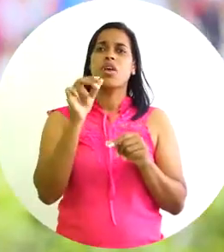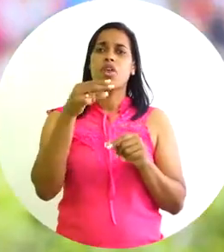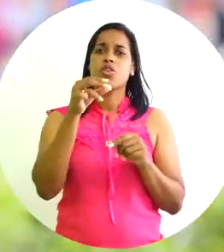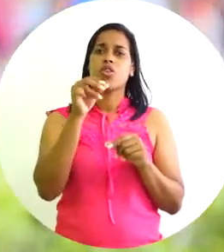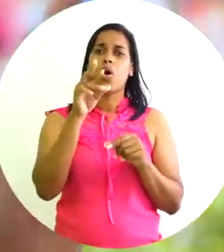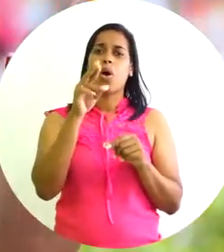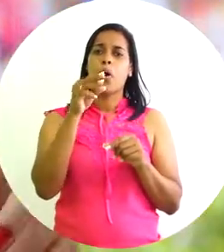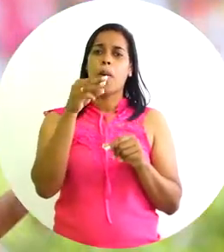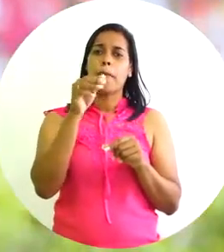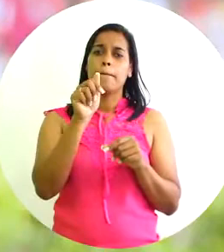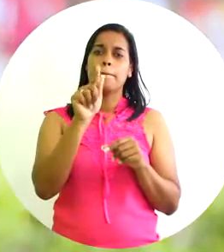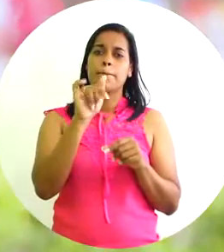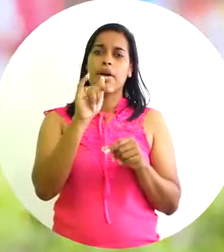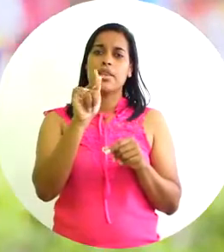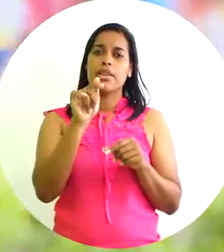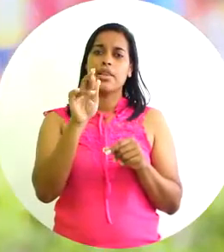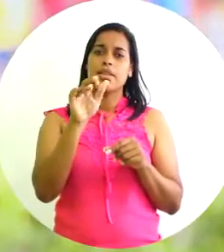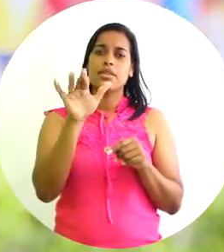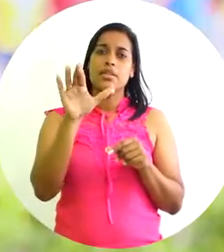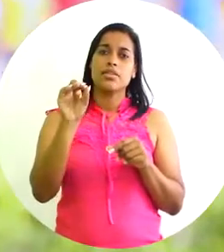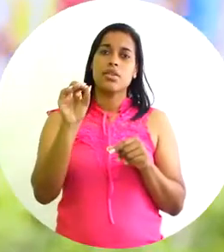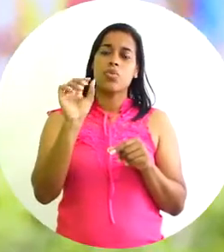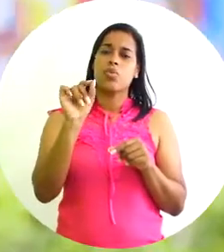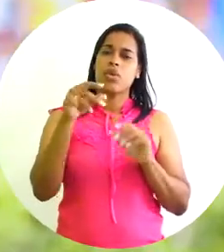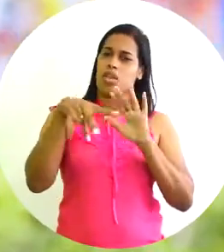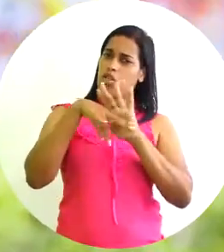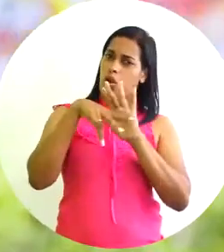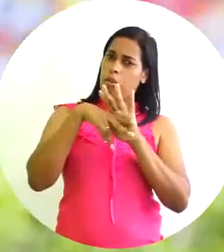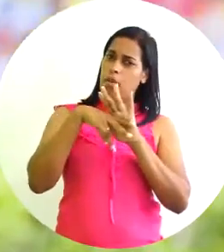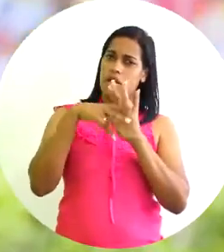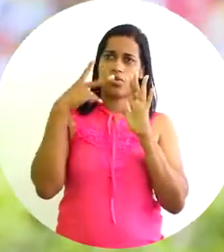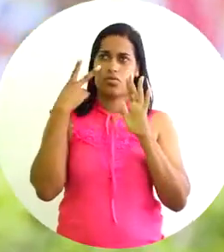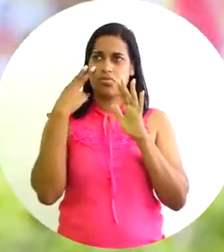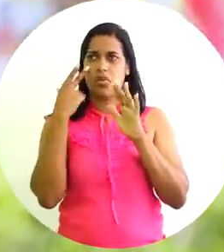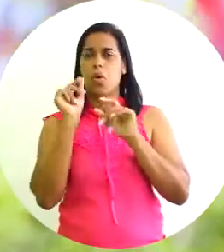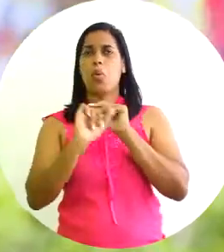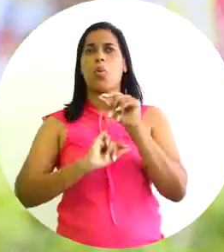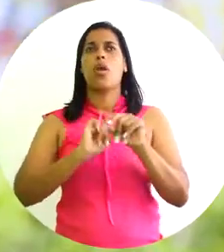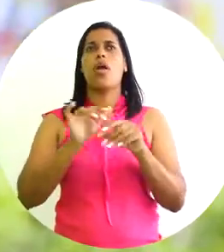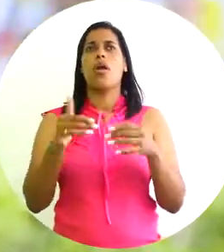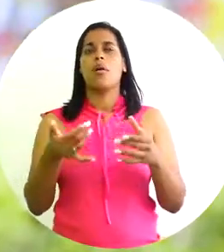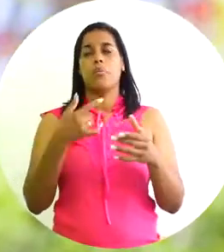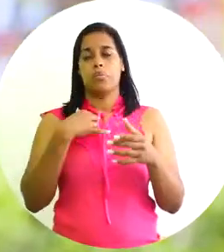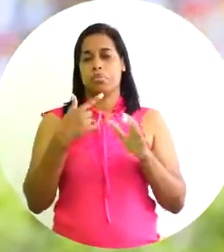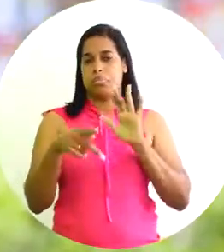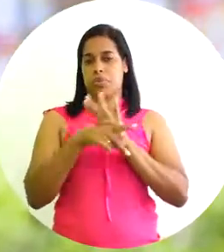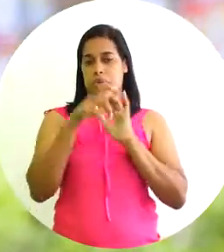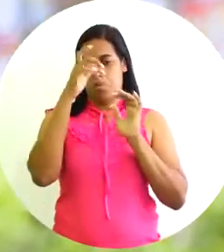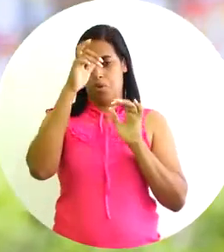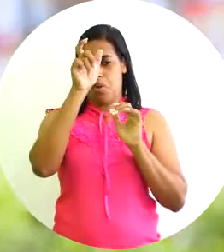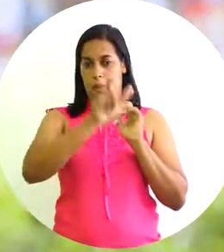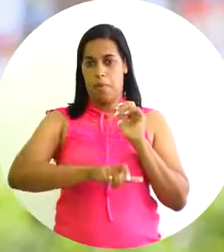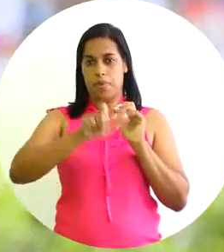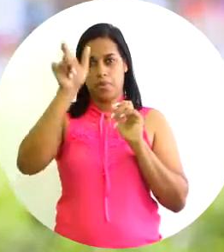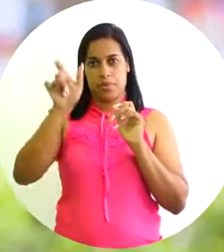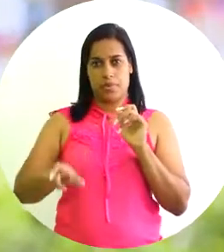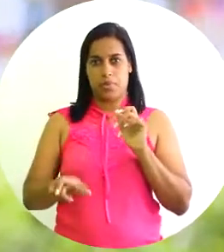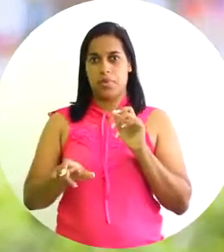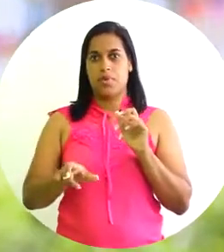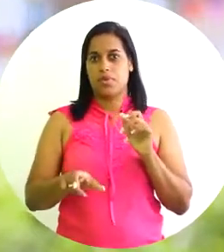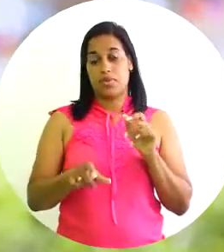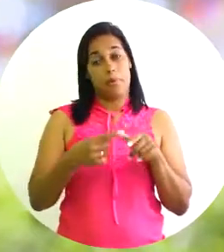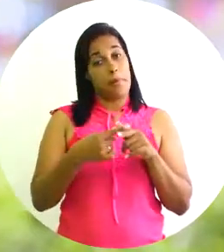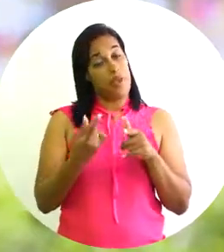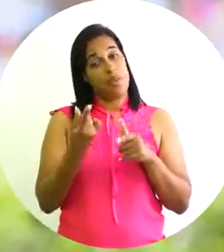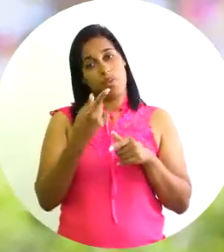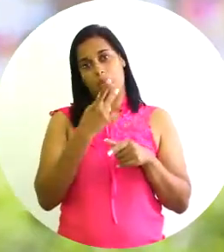normalização? Geralmente a ideia que nós temos de norma é que temos alguma imposição para o nosso comportamento, geralmente proibitiva. Mas não é